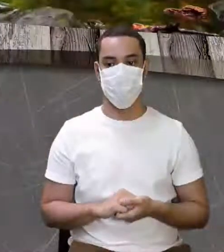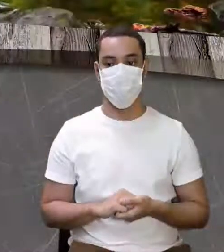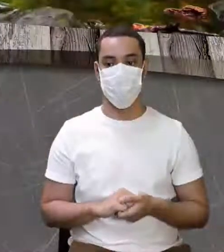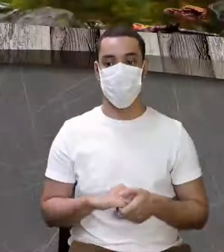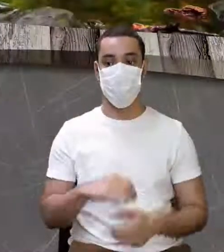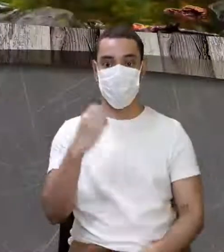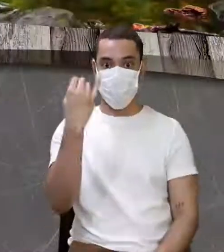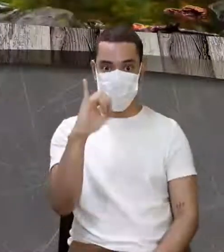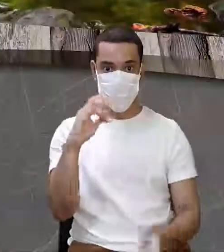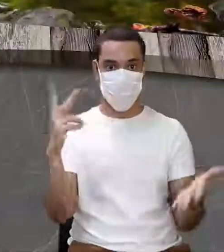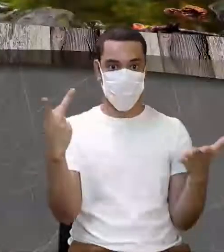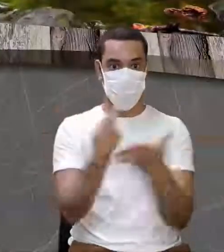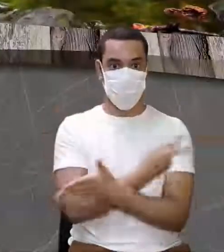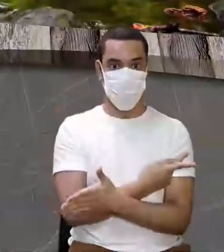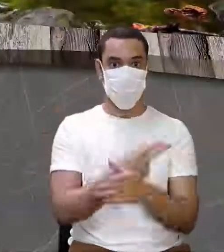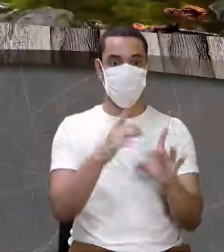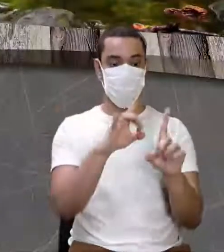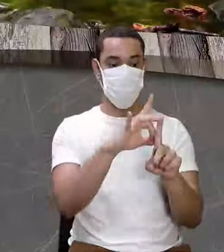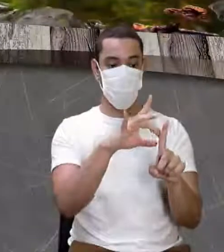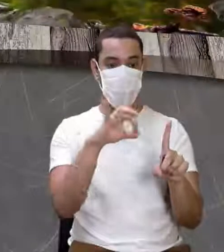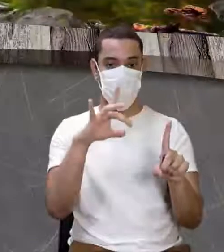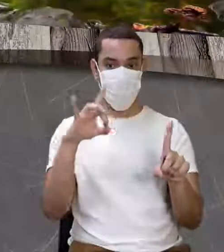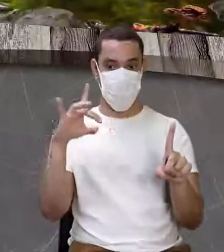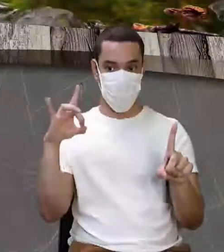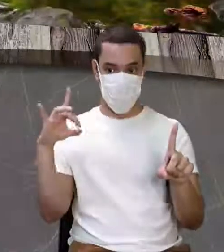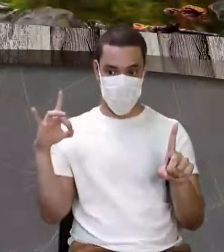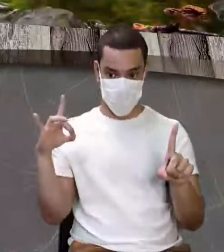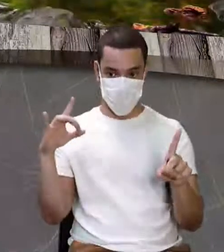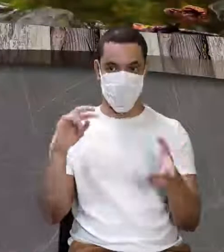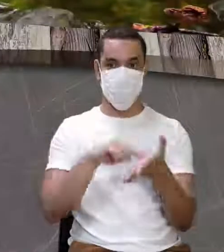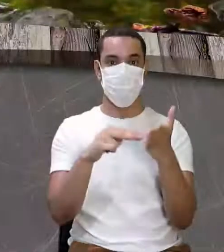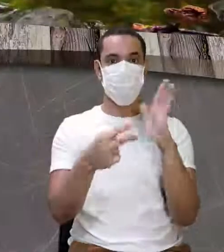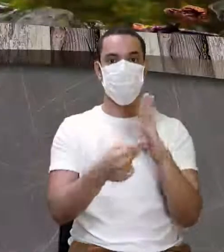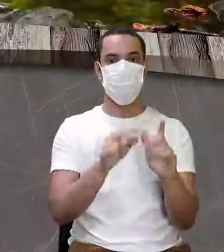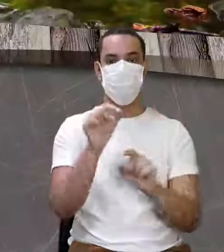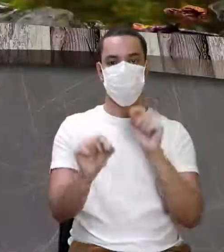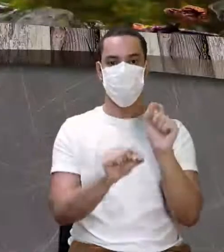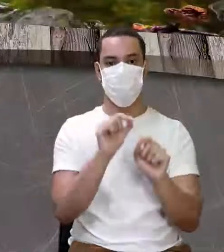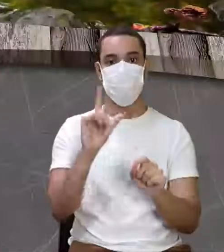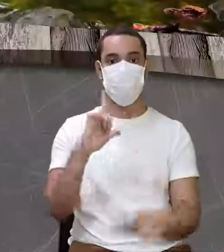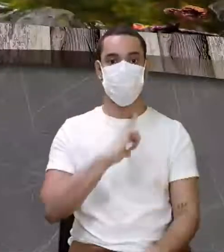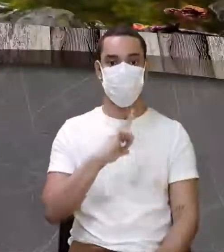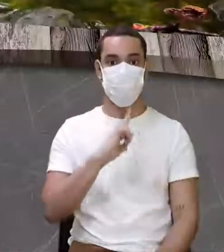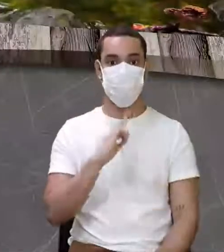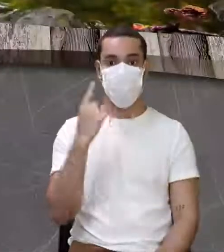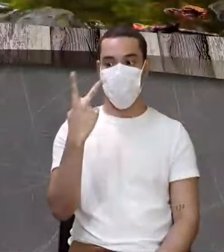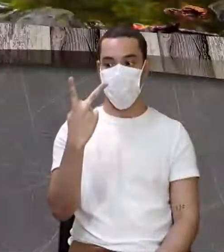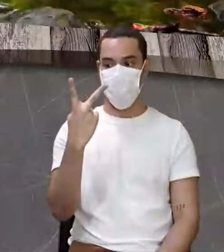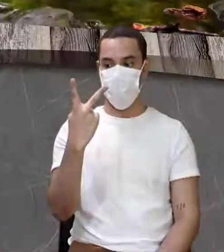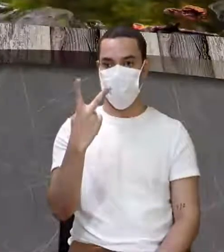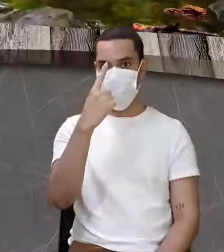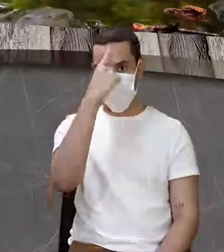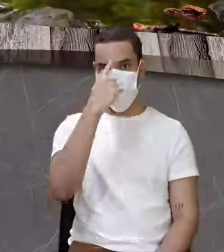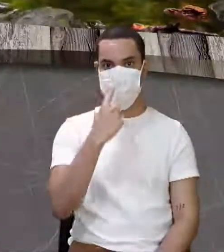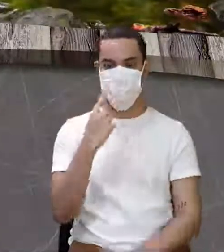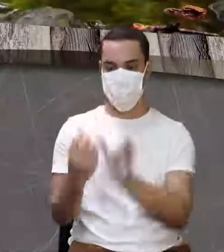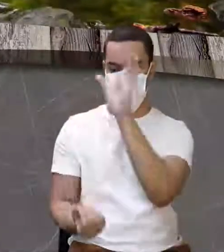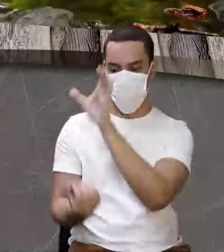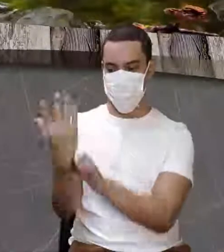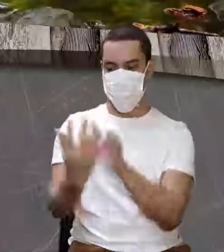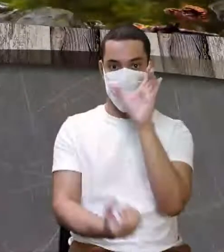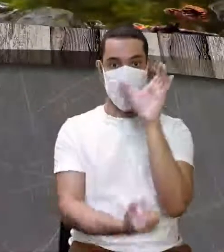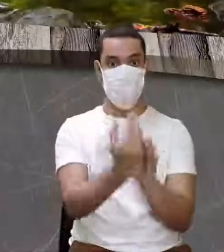Quando ocorre esse isolamento reprodutivo, significa então que você vai ter agora 2 novas espécies